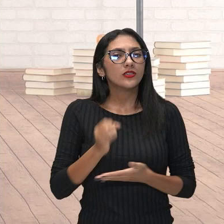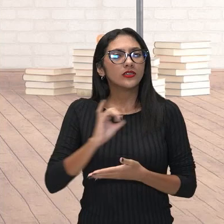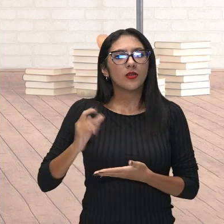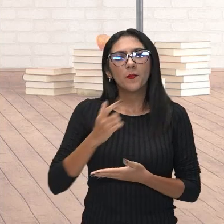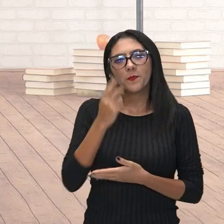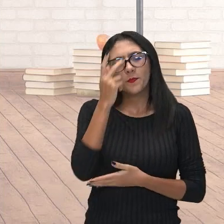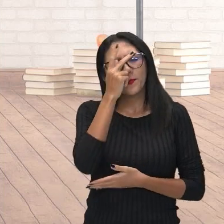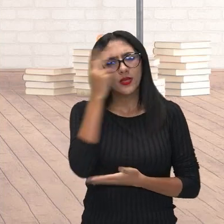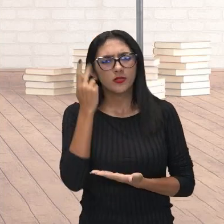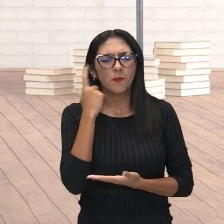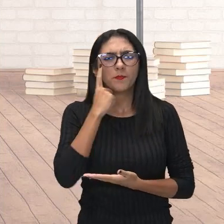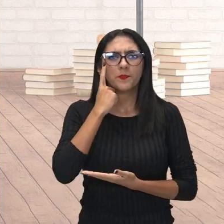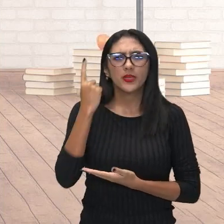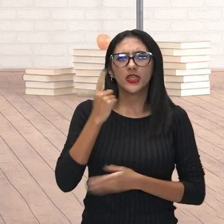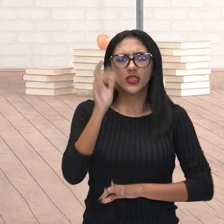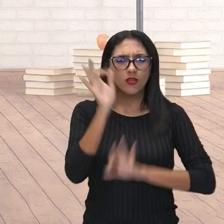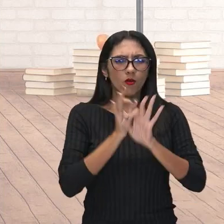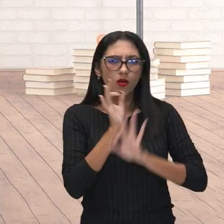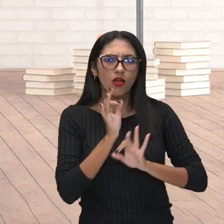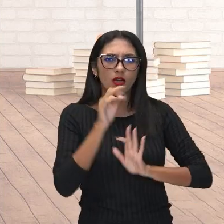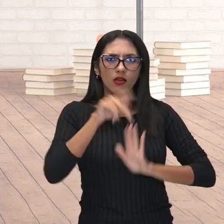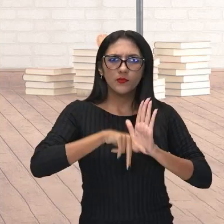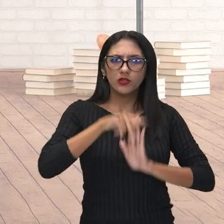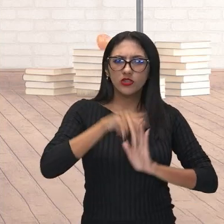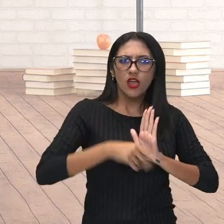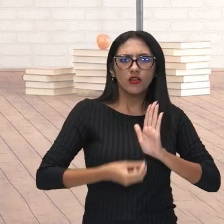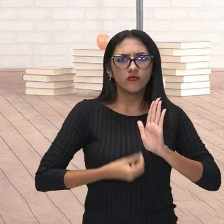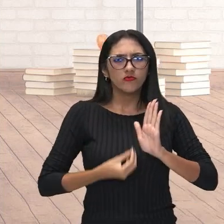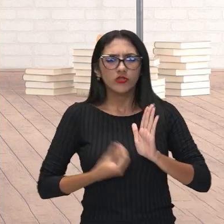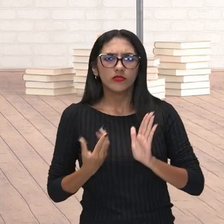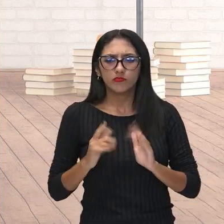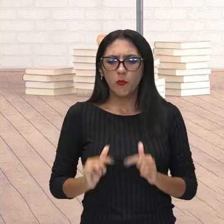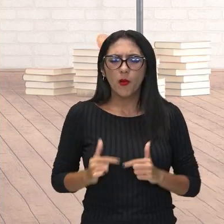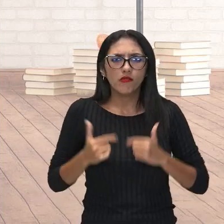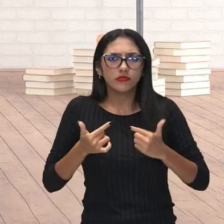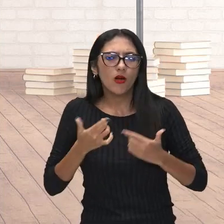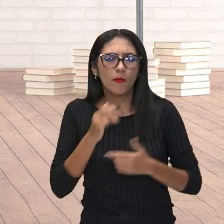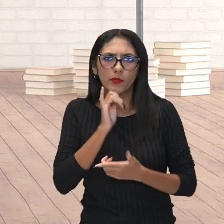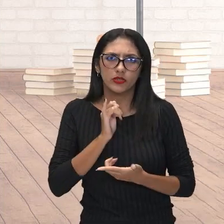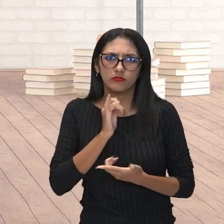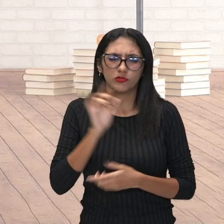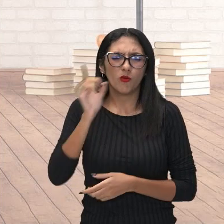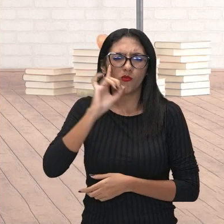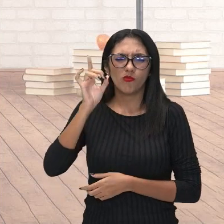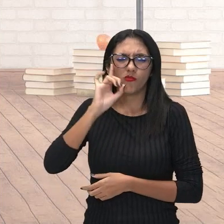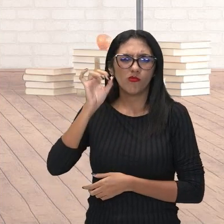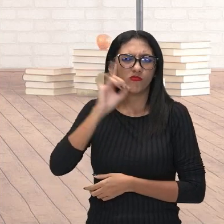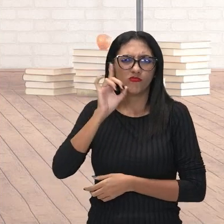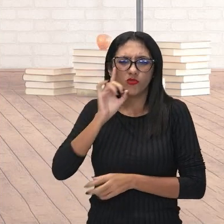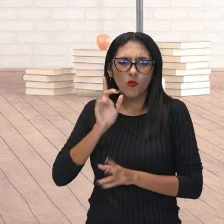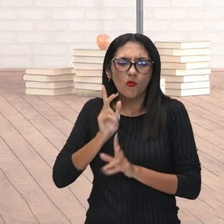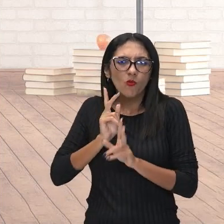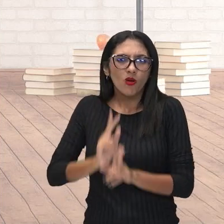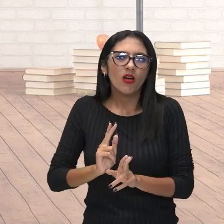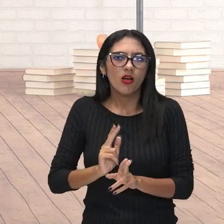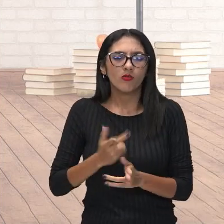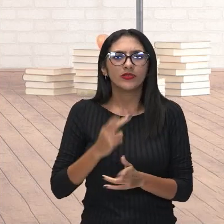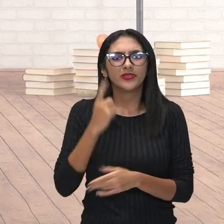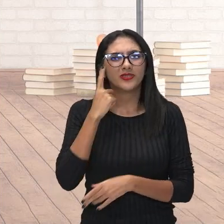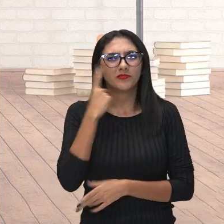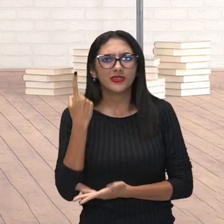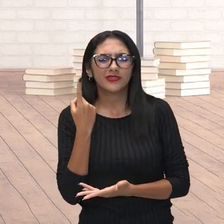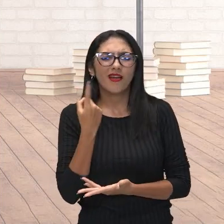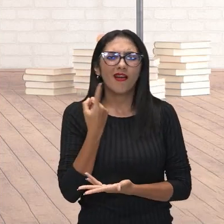a estruturar o seu projeto de vida, de repente, dentro de uma ação cotidiana, elas começam a pensar, mas, poxa, eu